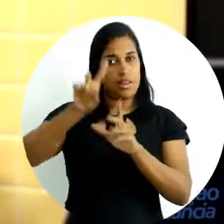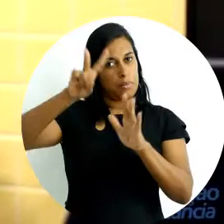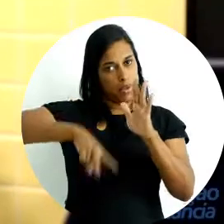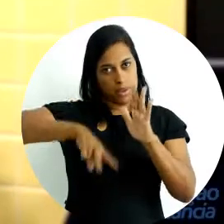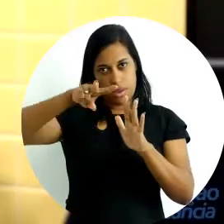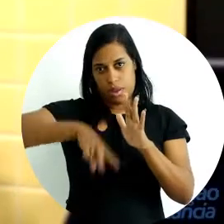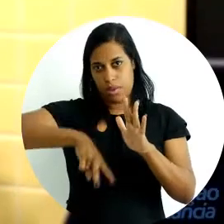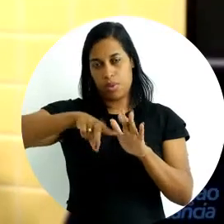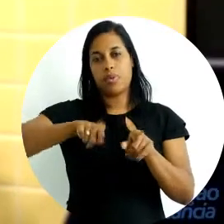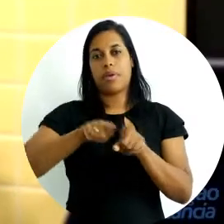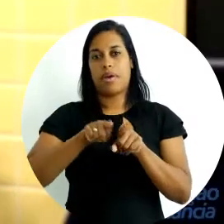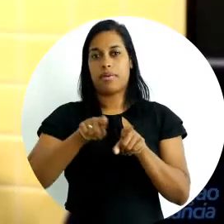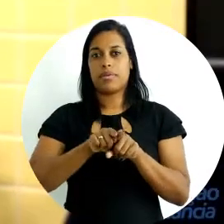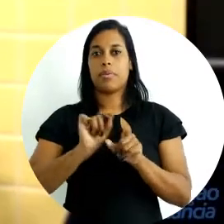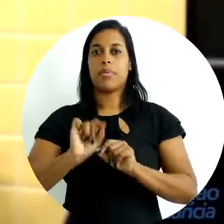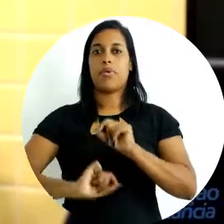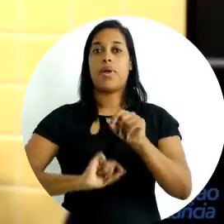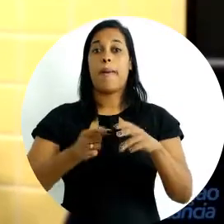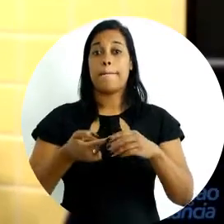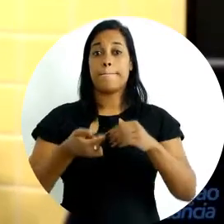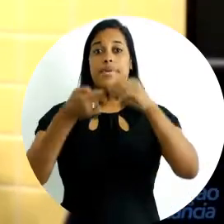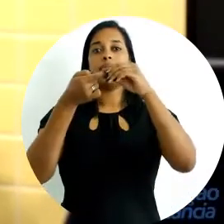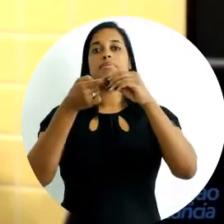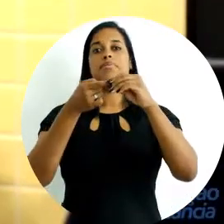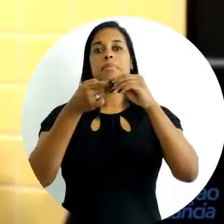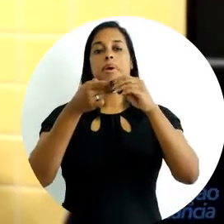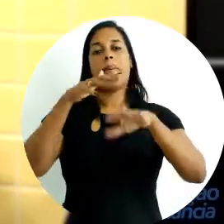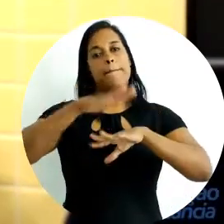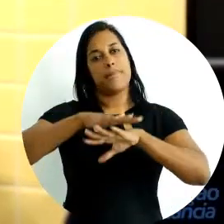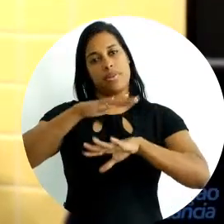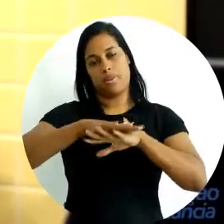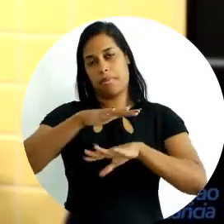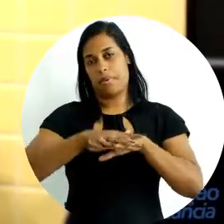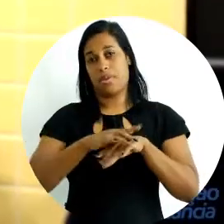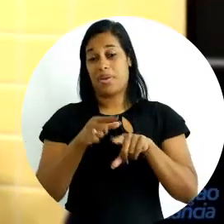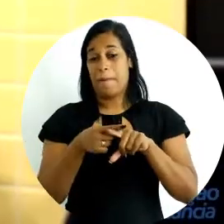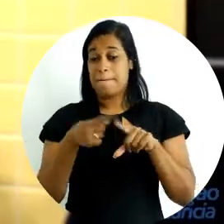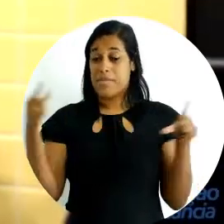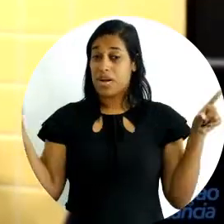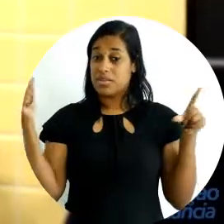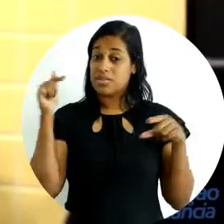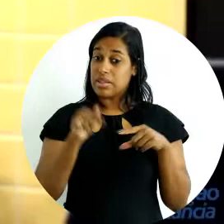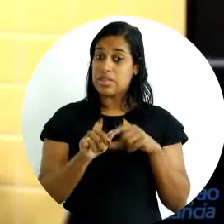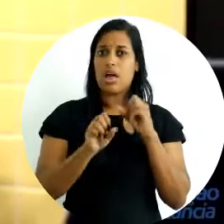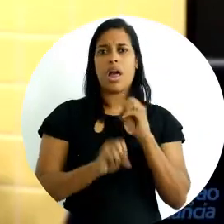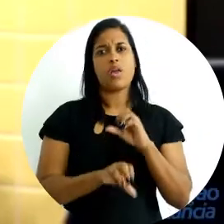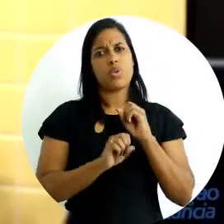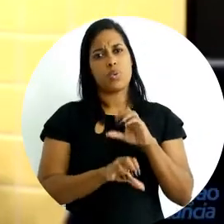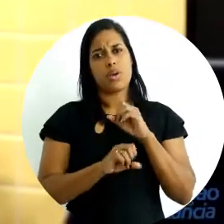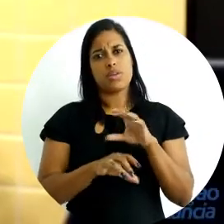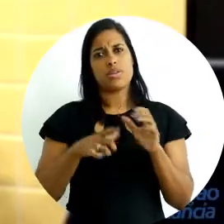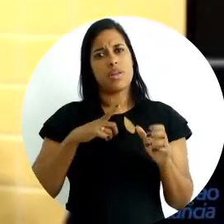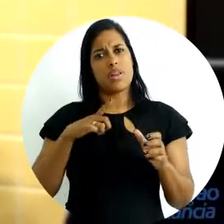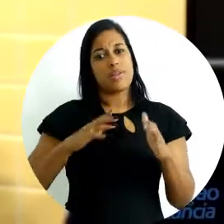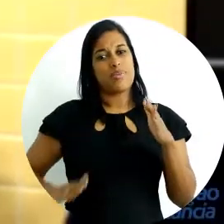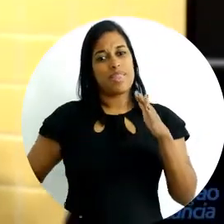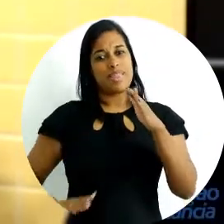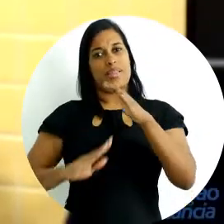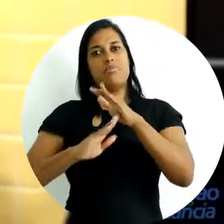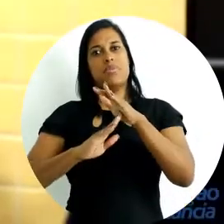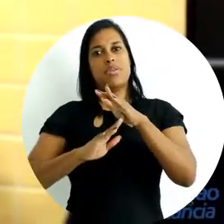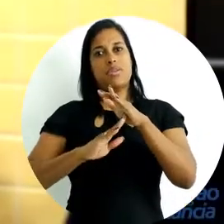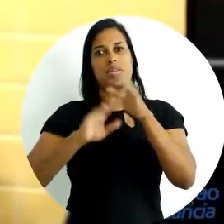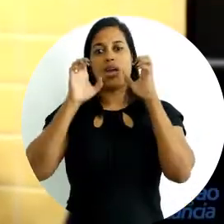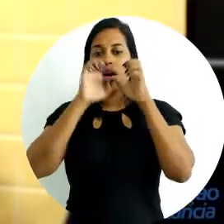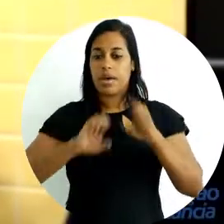escrita e também leitura e as principais operações. No entanto, essa educação ela tinha